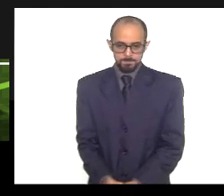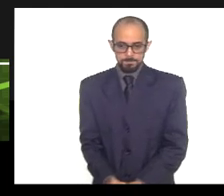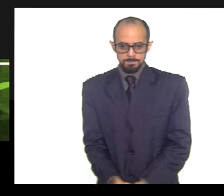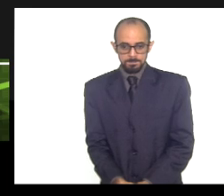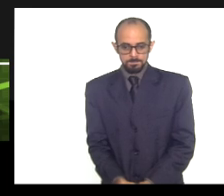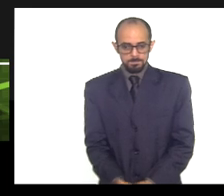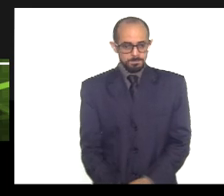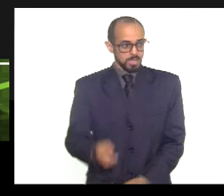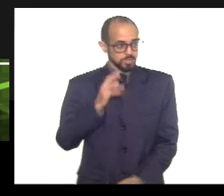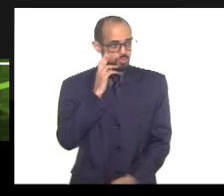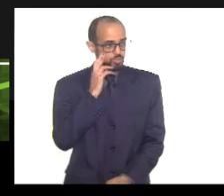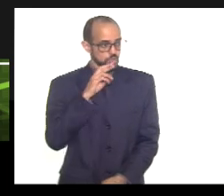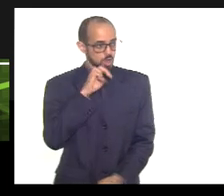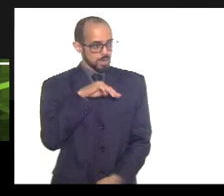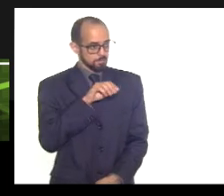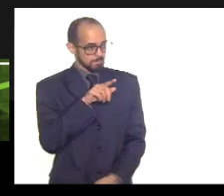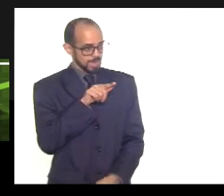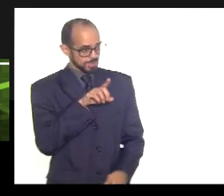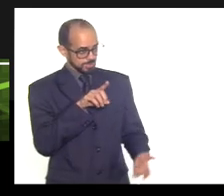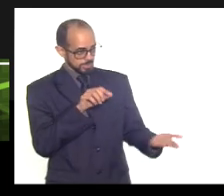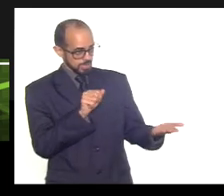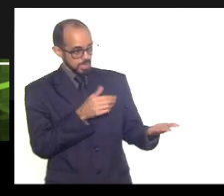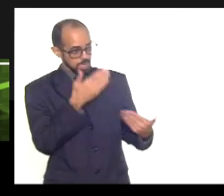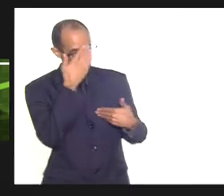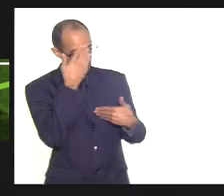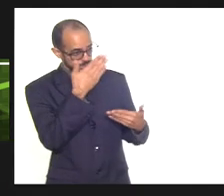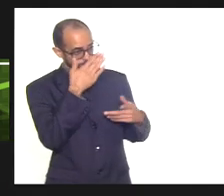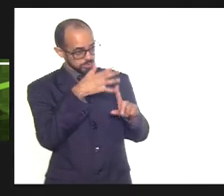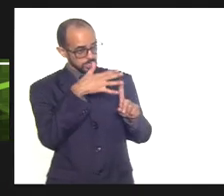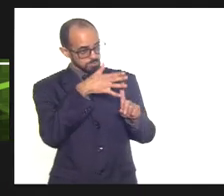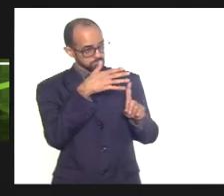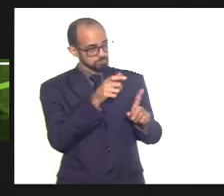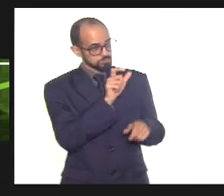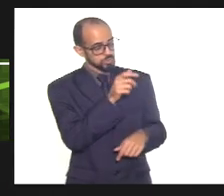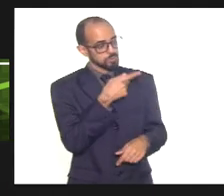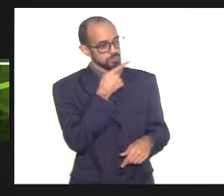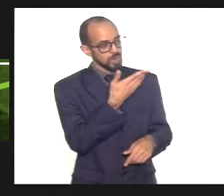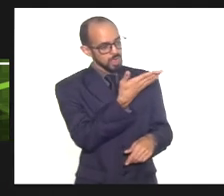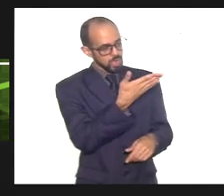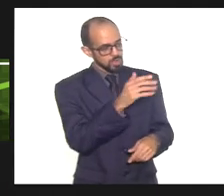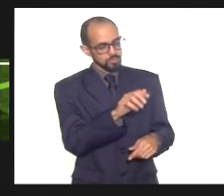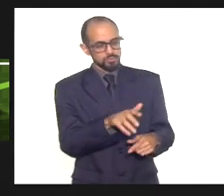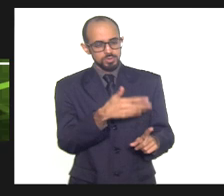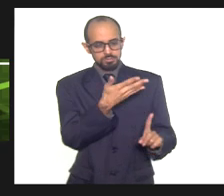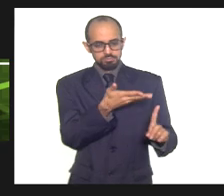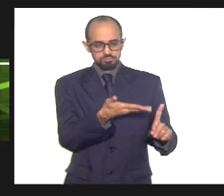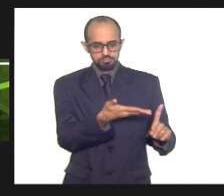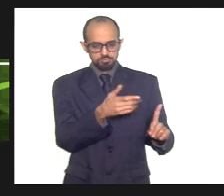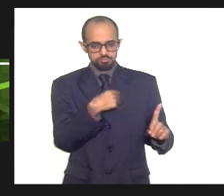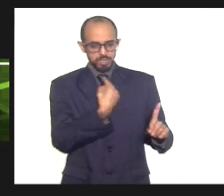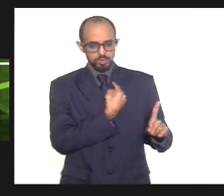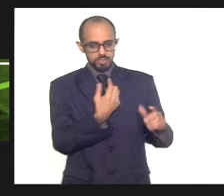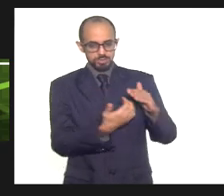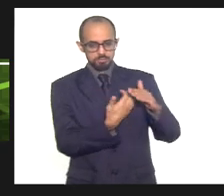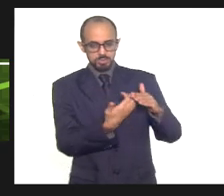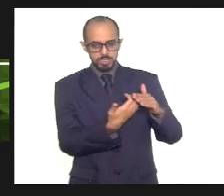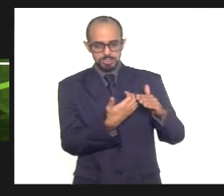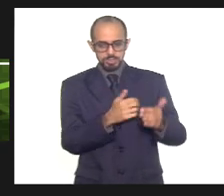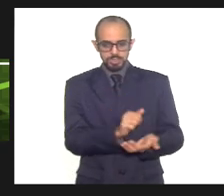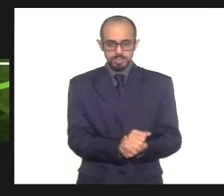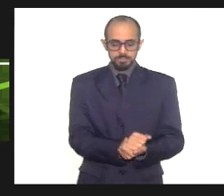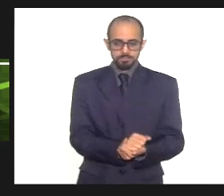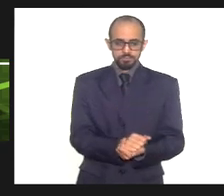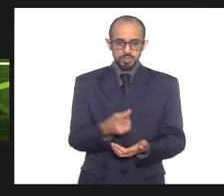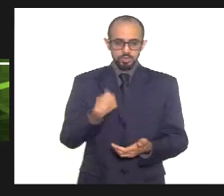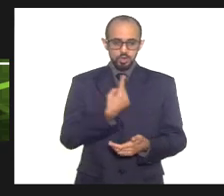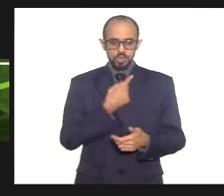Doutora Magna, primeiramente me cabe agradecer as palavras elogiosas e a Equinor é o desafio que juntos conseguimos transformar